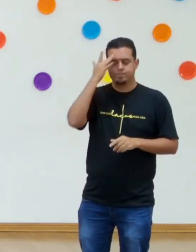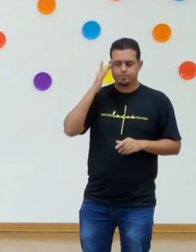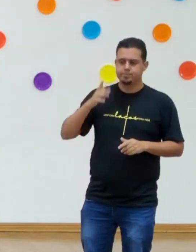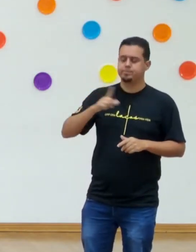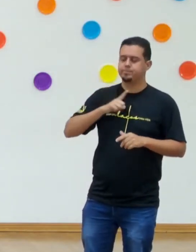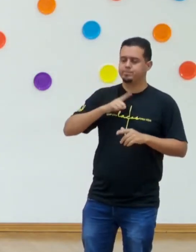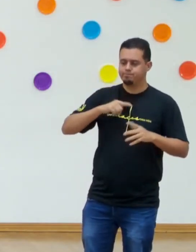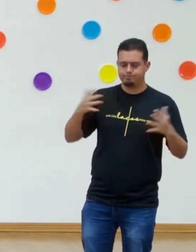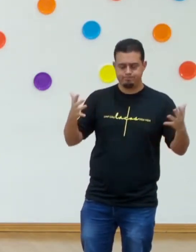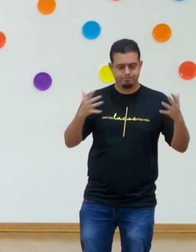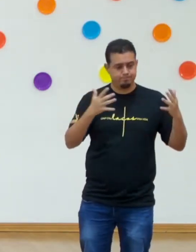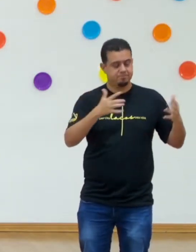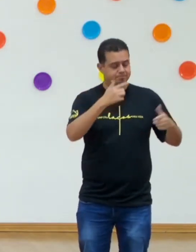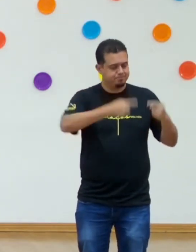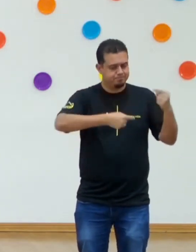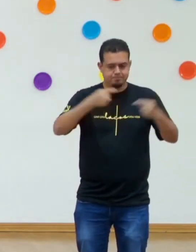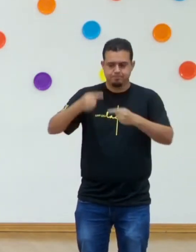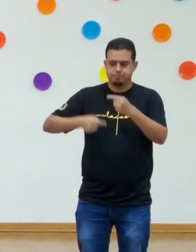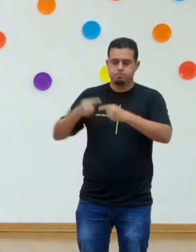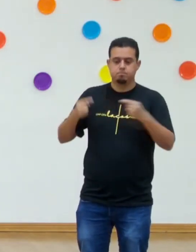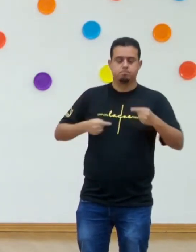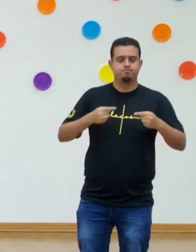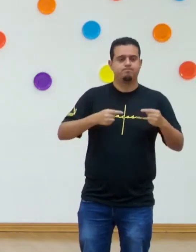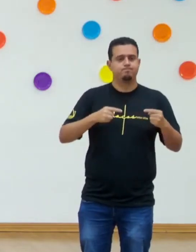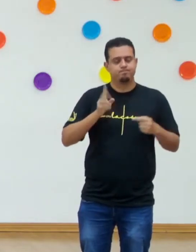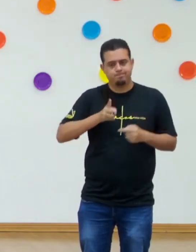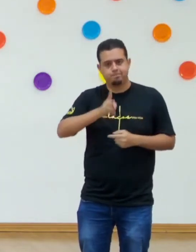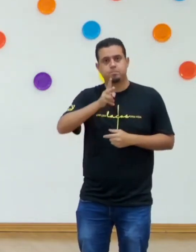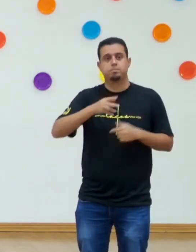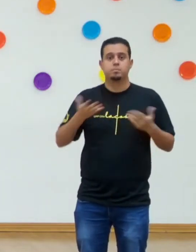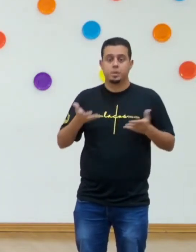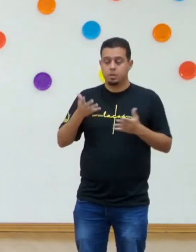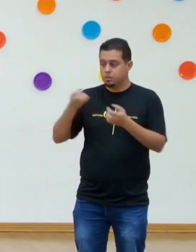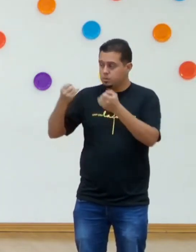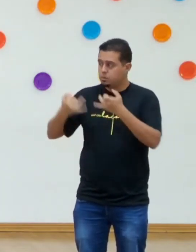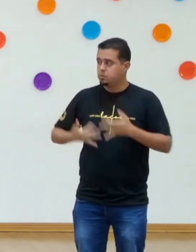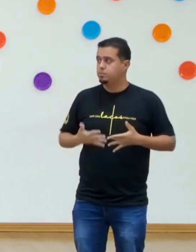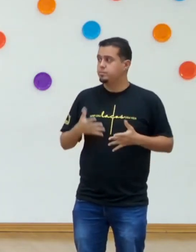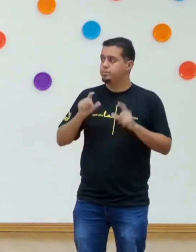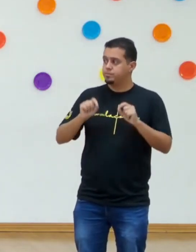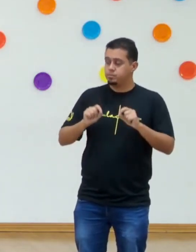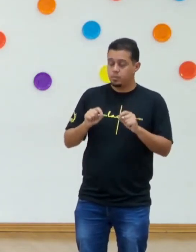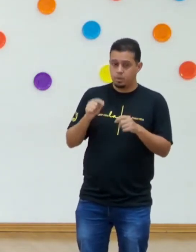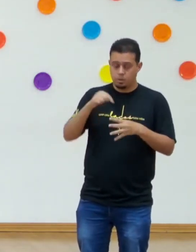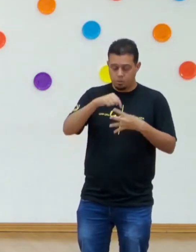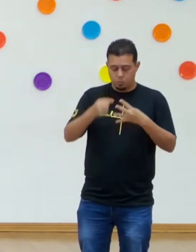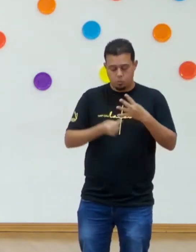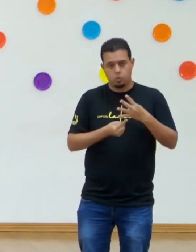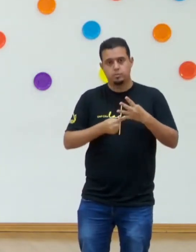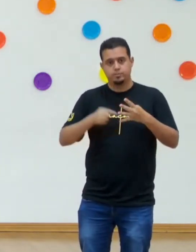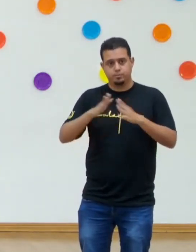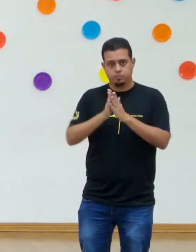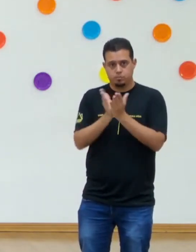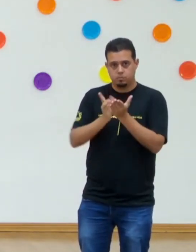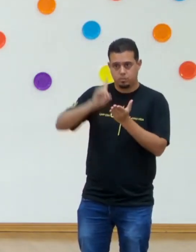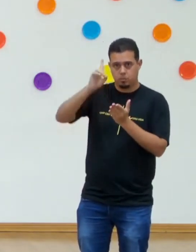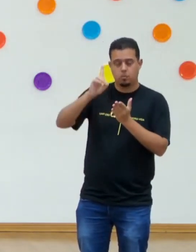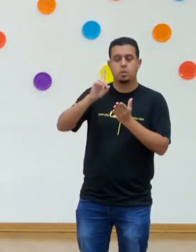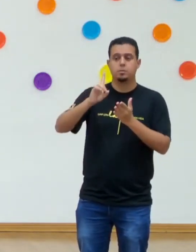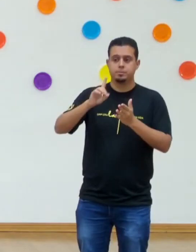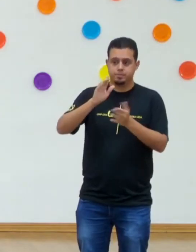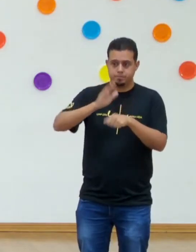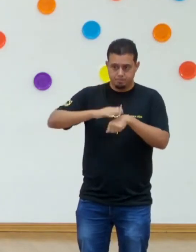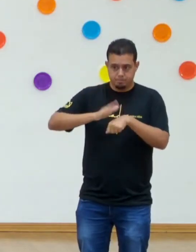como disputas que teimam em persistir. E ele vai dar parâmetros em 4 pontos bíblicos,